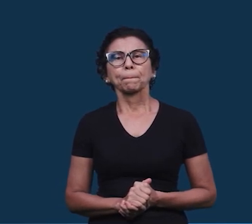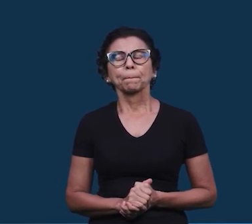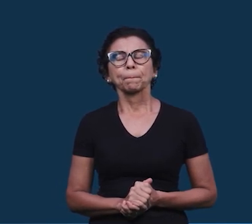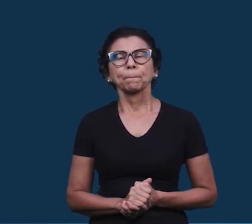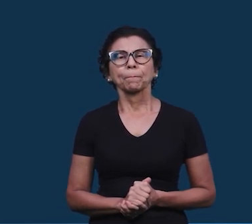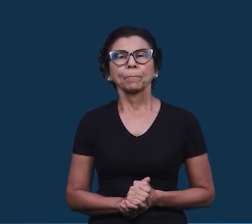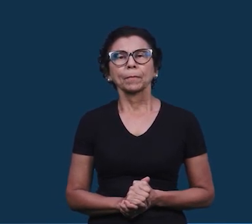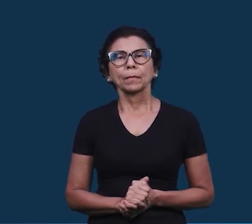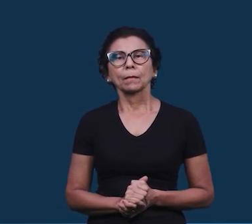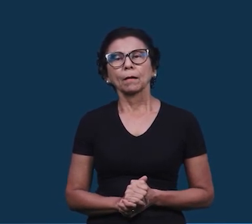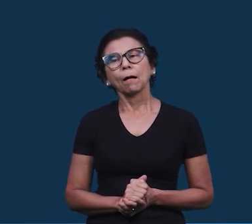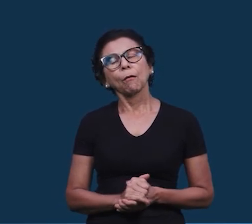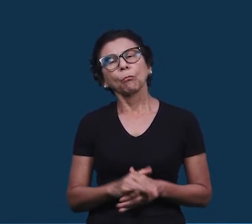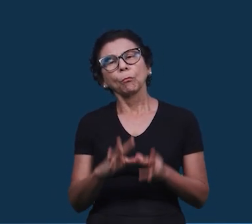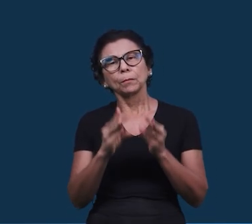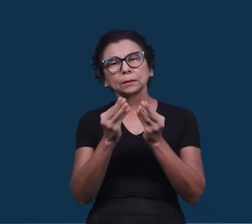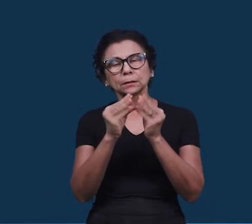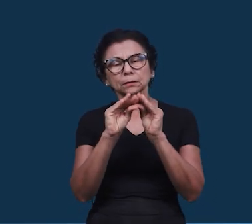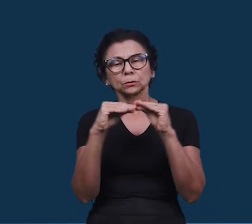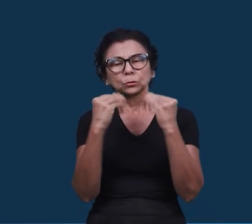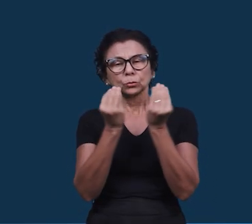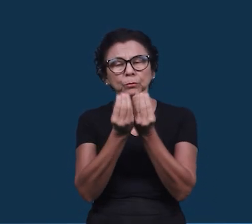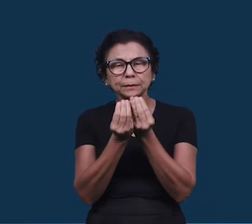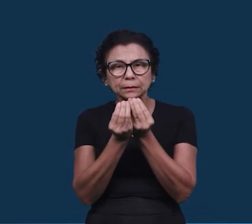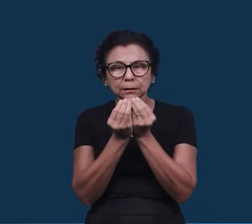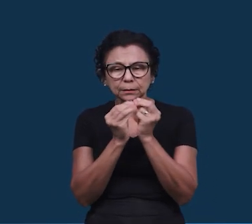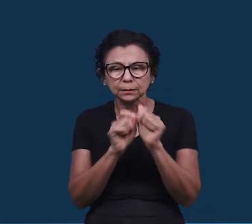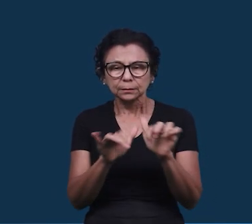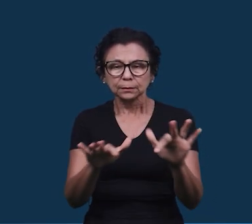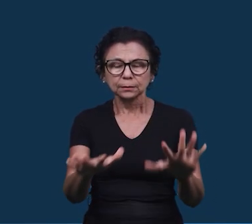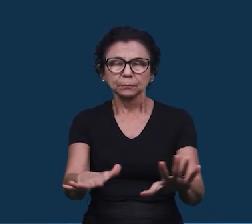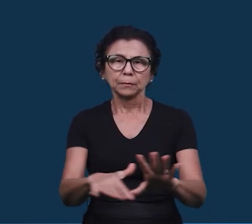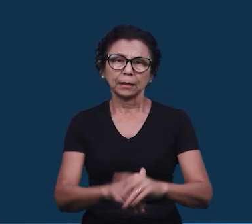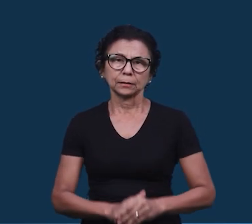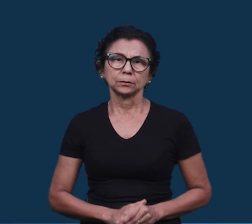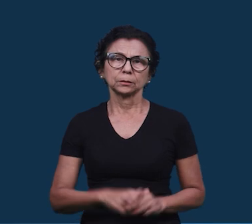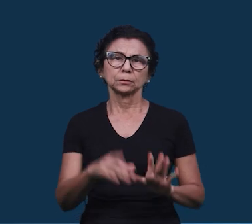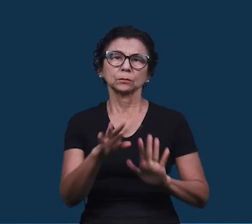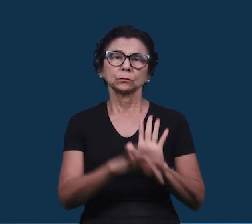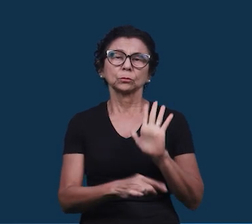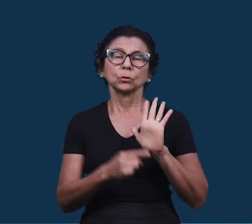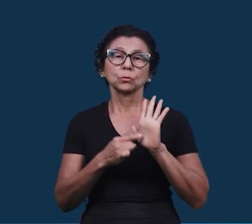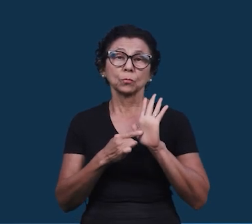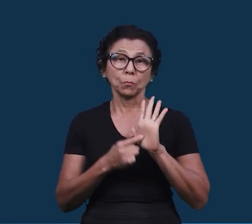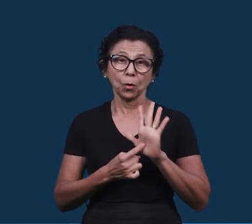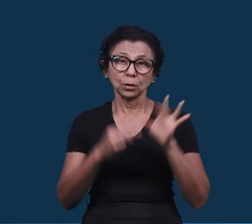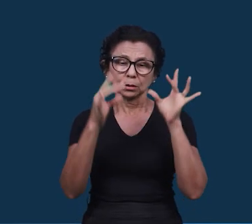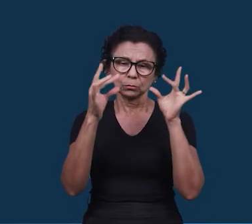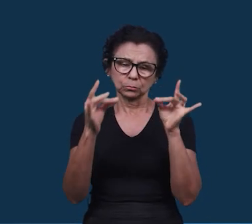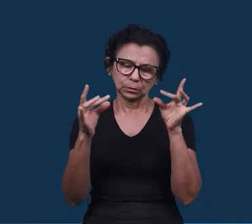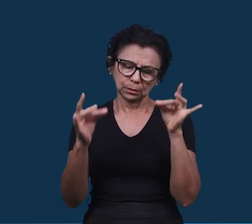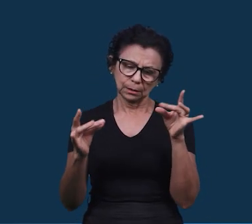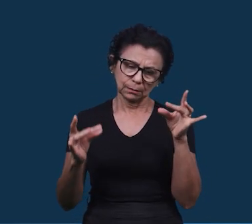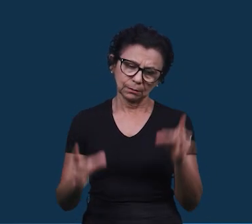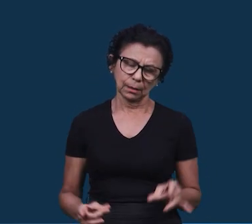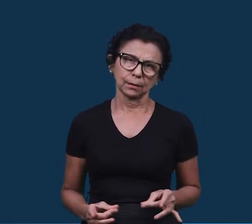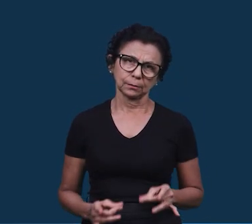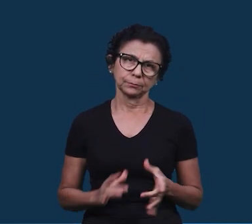compostos responsável pelo processo descrito no texto. Então, tudo que nós falamos anteriormente